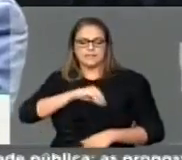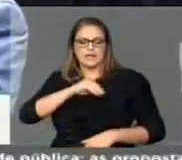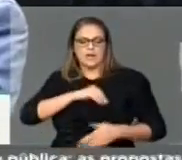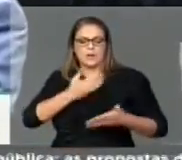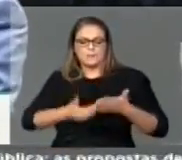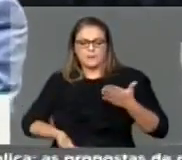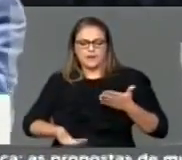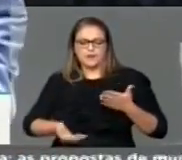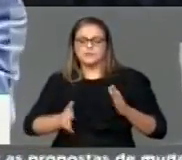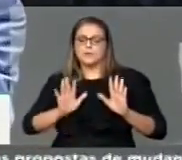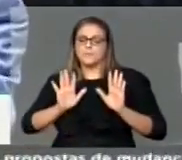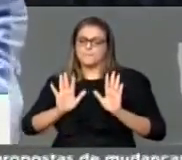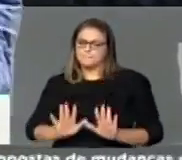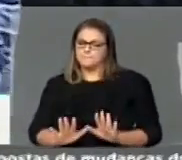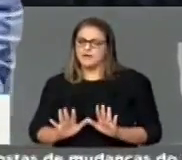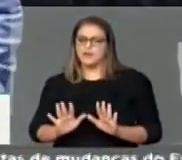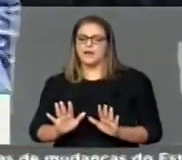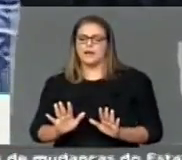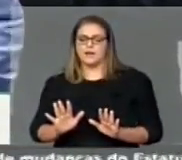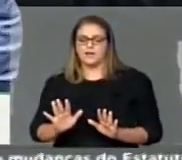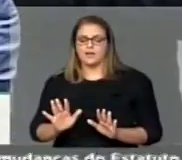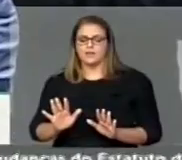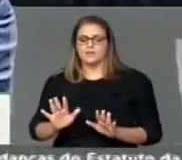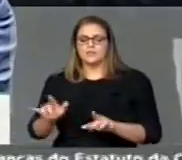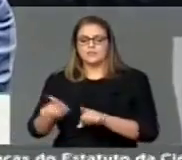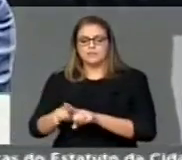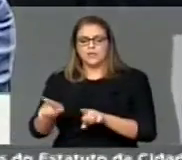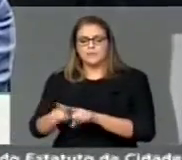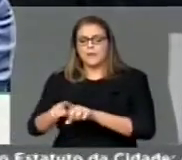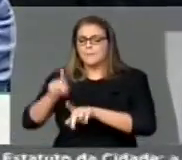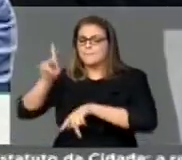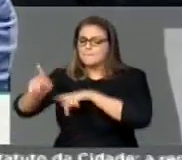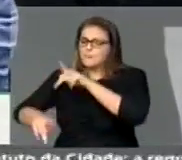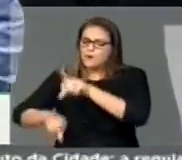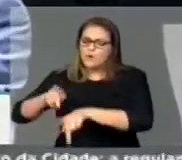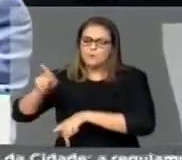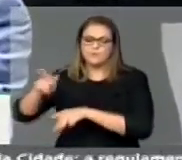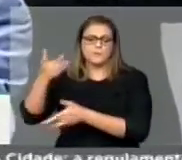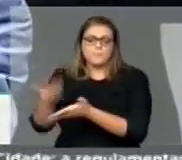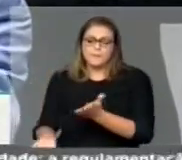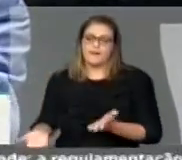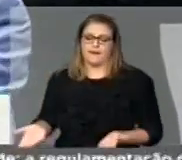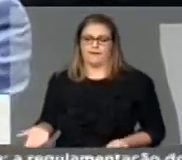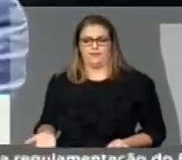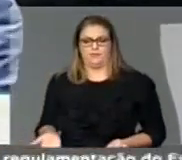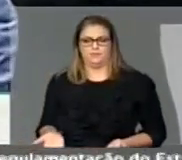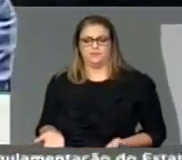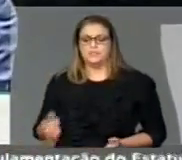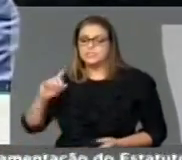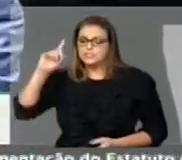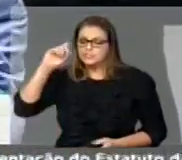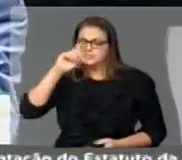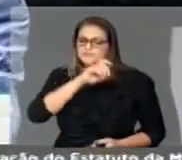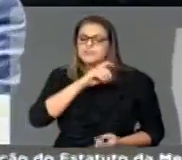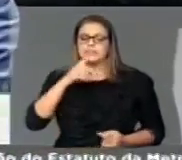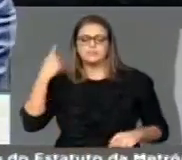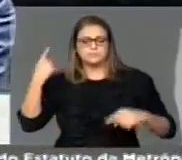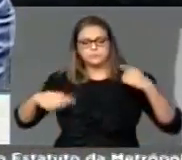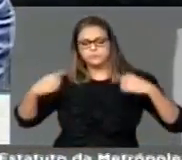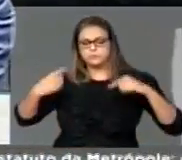da Receita, mas também perdas para o erário público. Então, como é uma questão polêmica e a